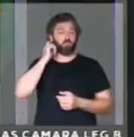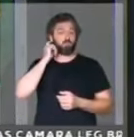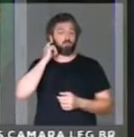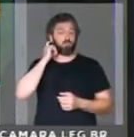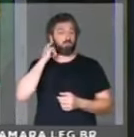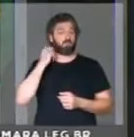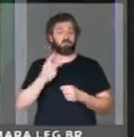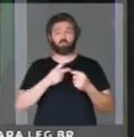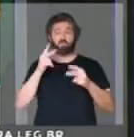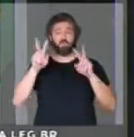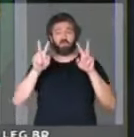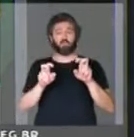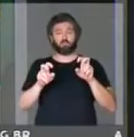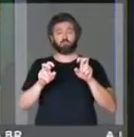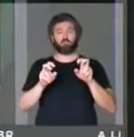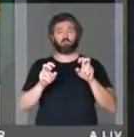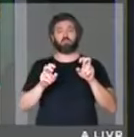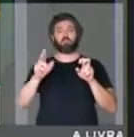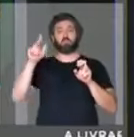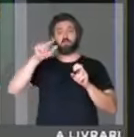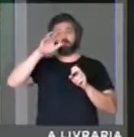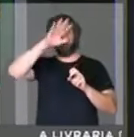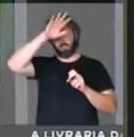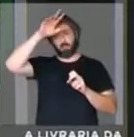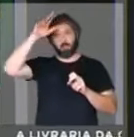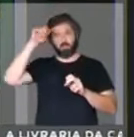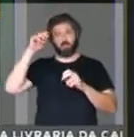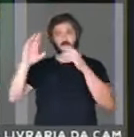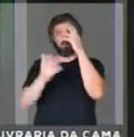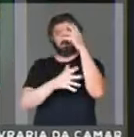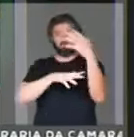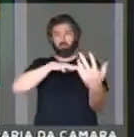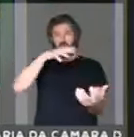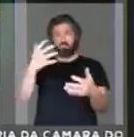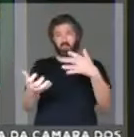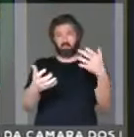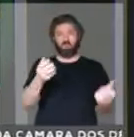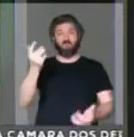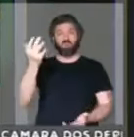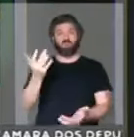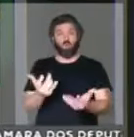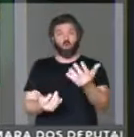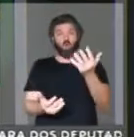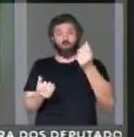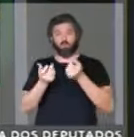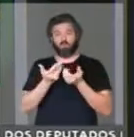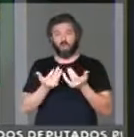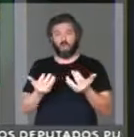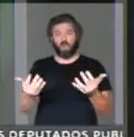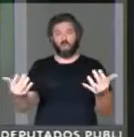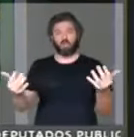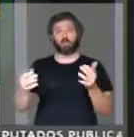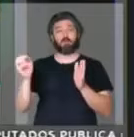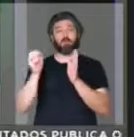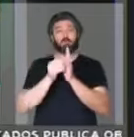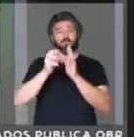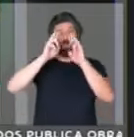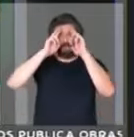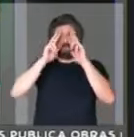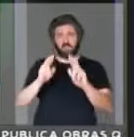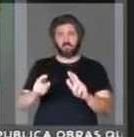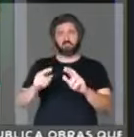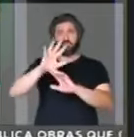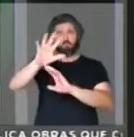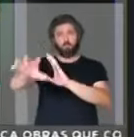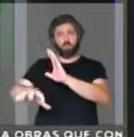falar sobre o desmatamento na nossa selva amazônica sobre as queimadas sobre o desrespeito ao meio